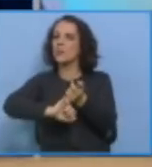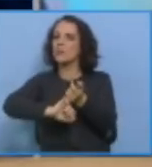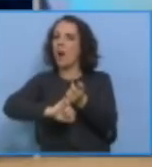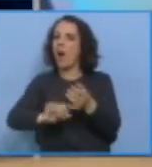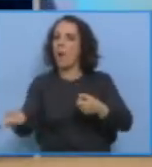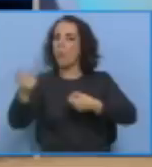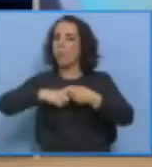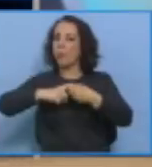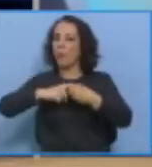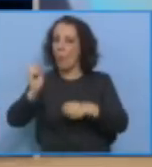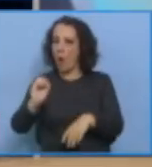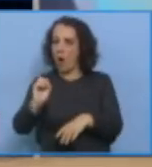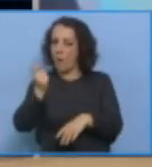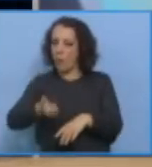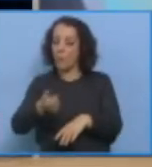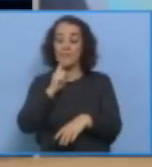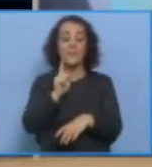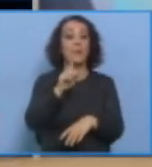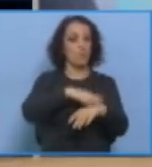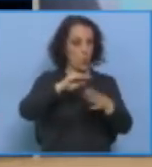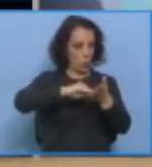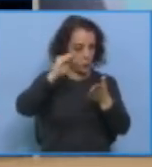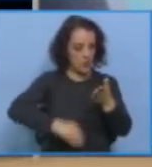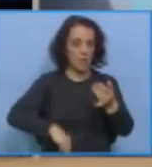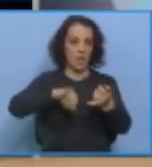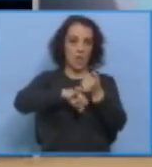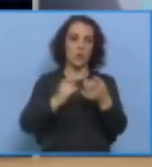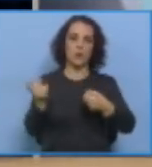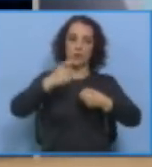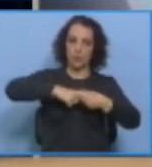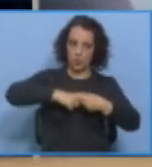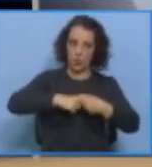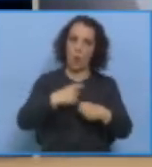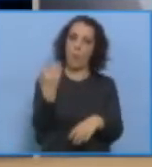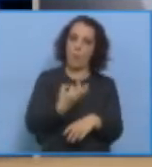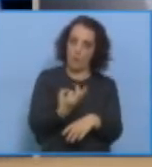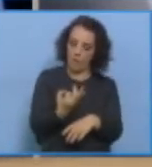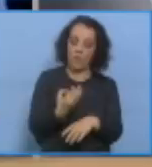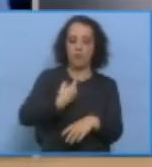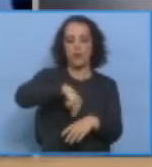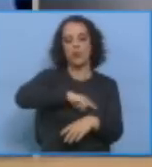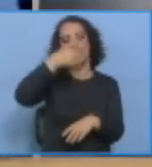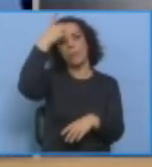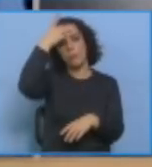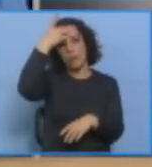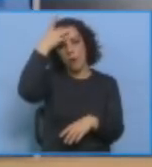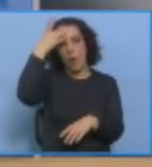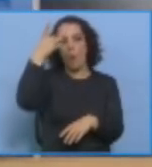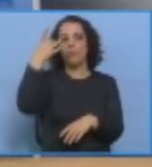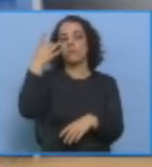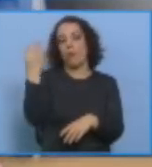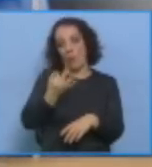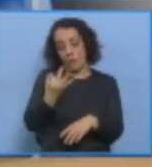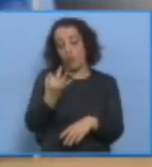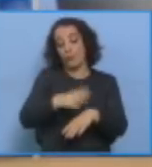Nem tem só tão pouco a ver com a questão do contrato de associação. Poderíamos ter a questão do contrato de associação, que no nosso entendimento decorre de